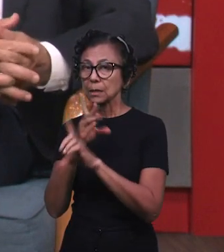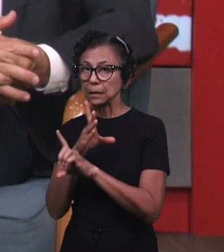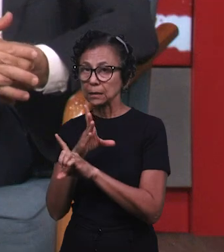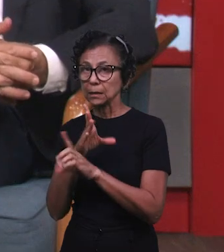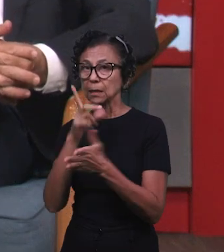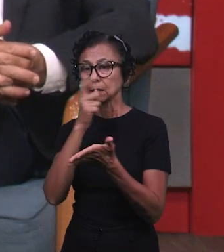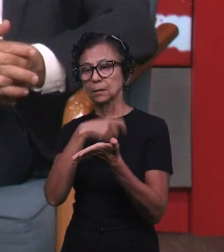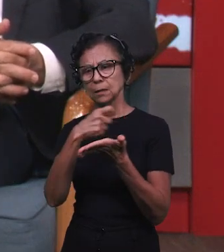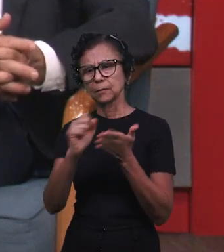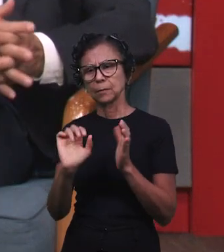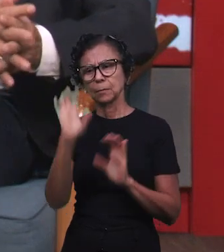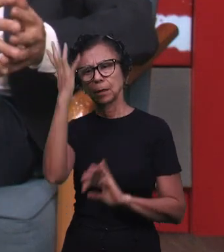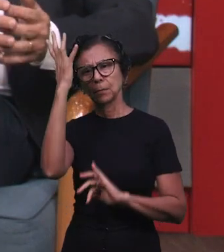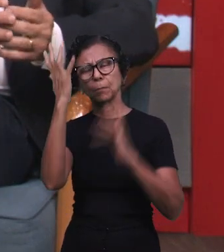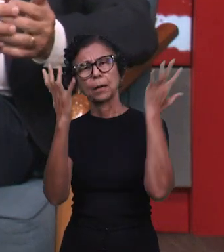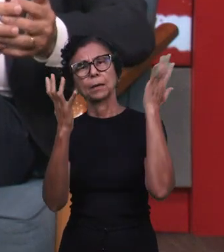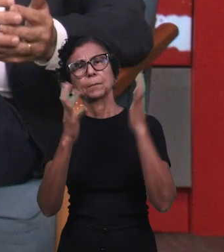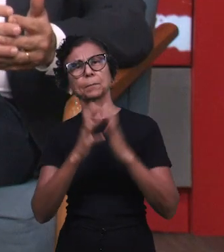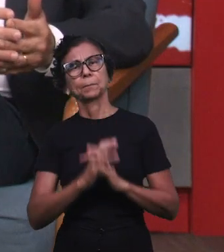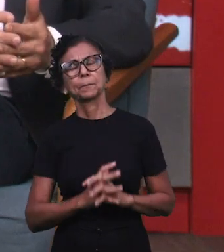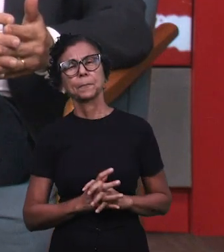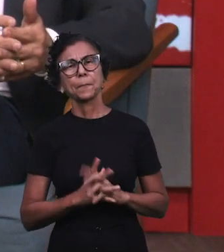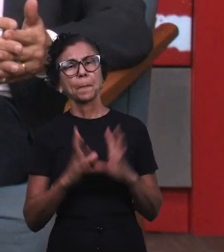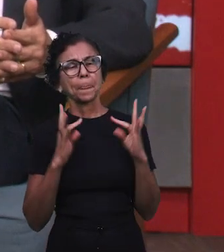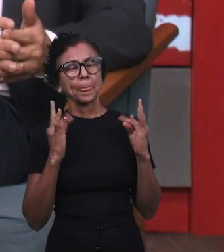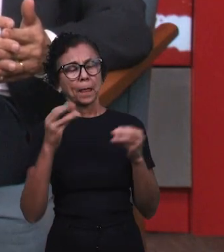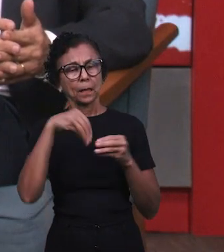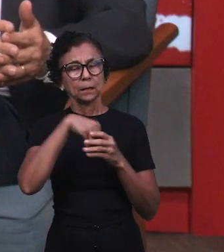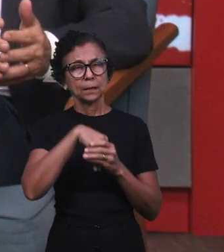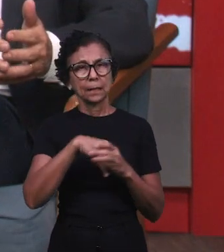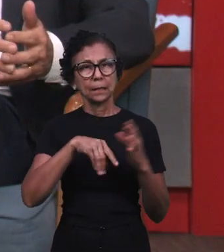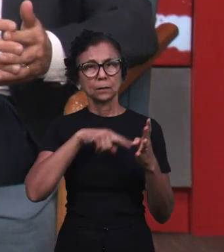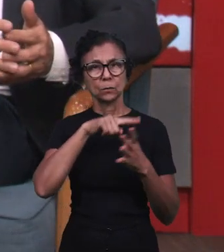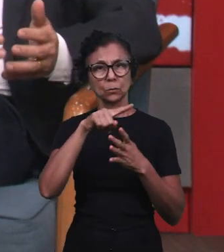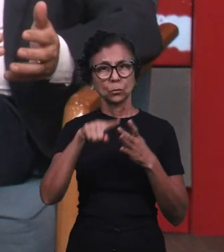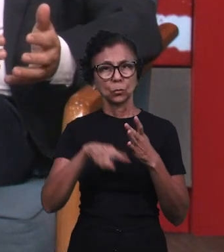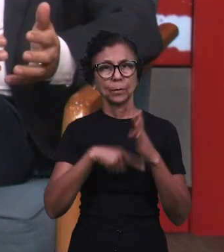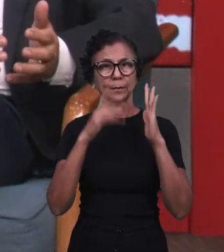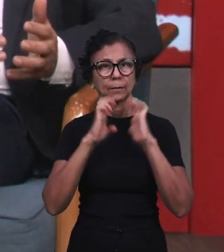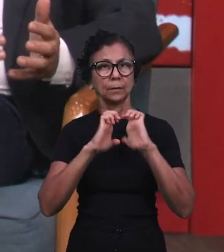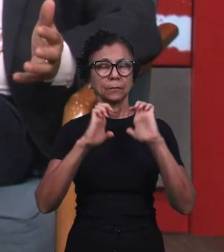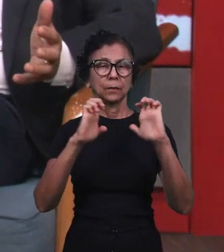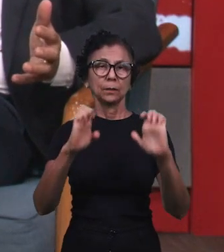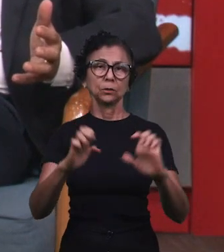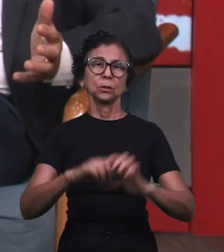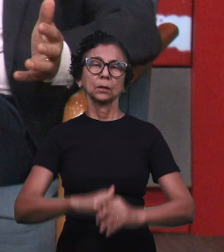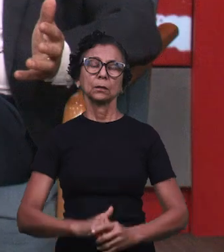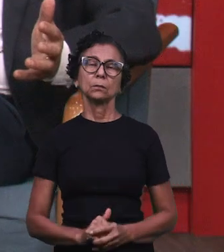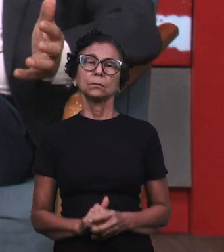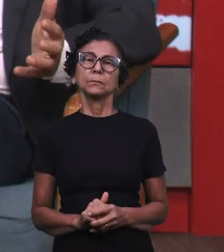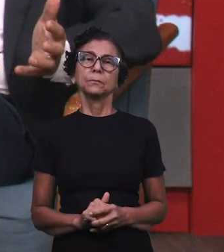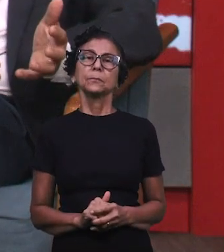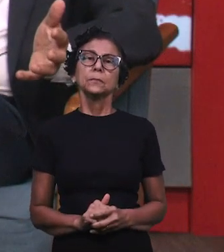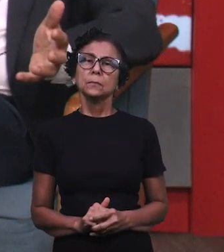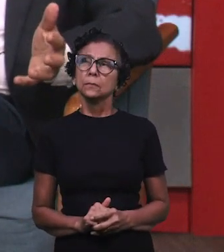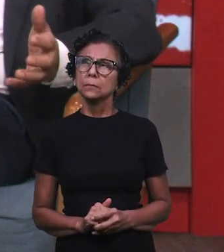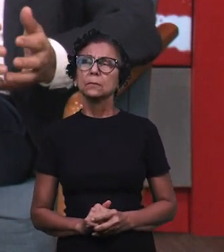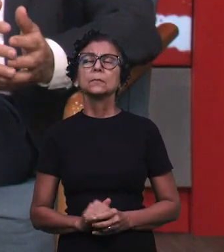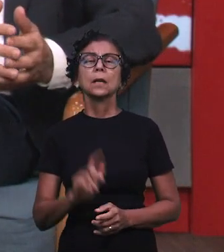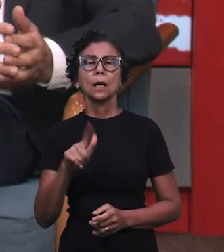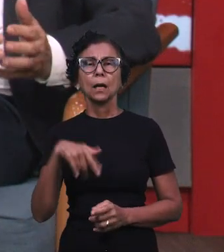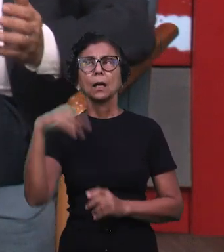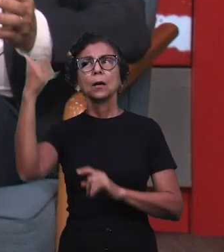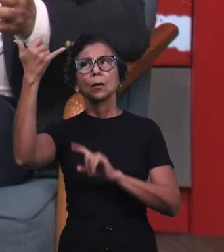fatos. Então, tudo que está dentro dos evangelhos tem uma conotação